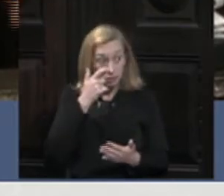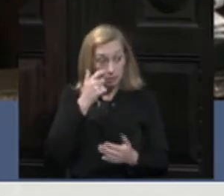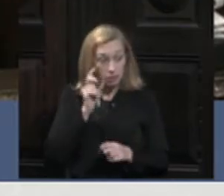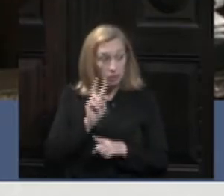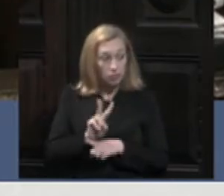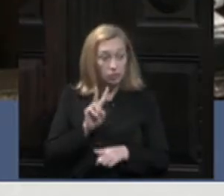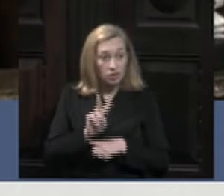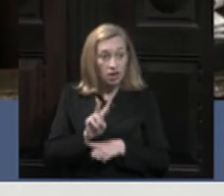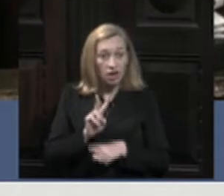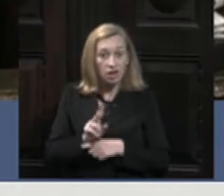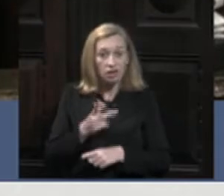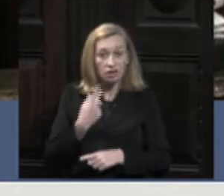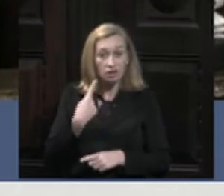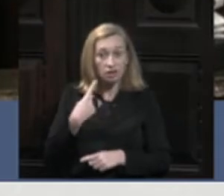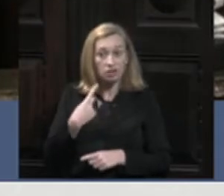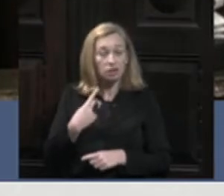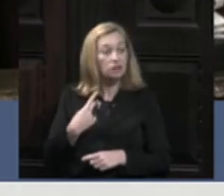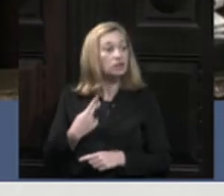próprios controladores.